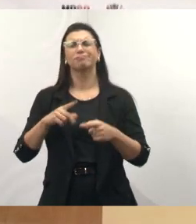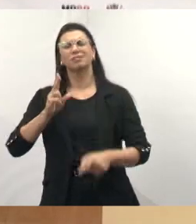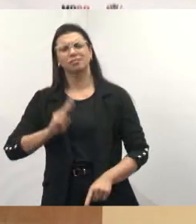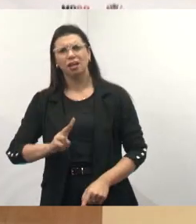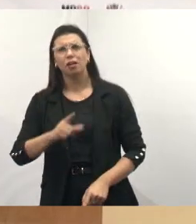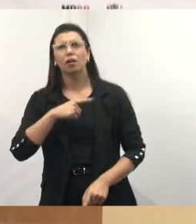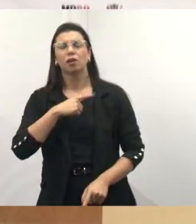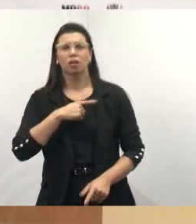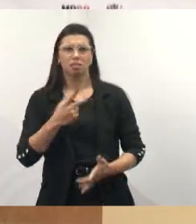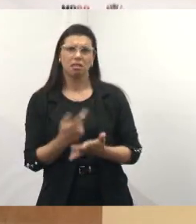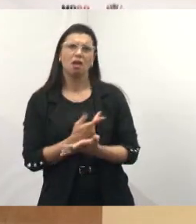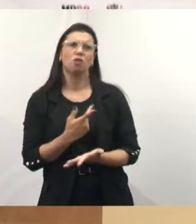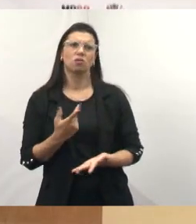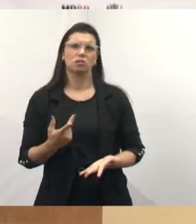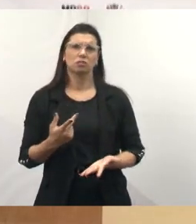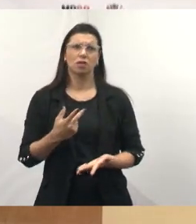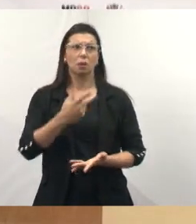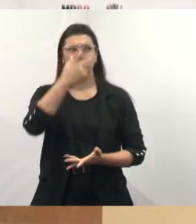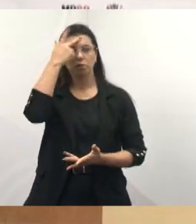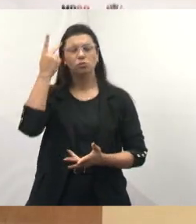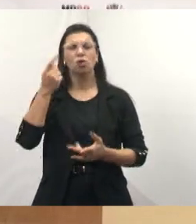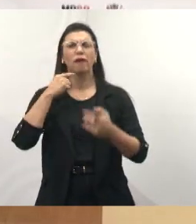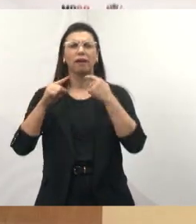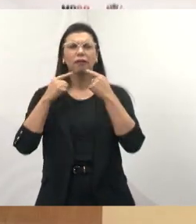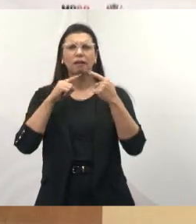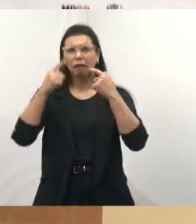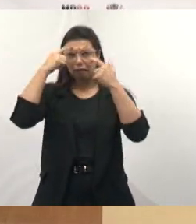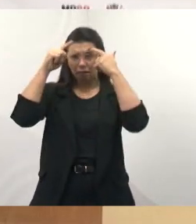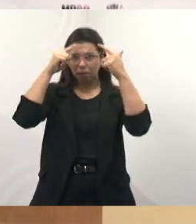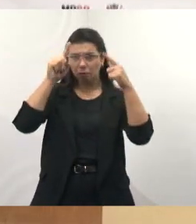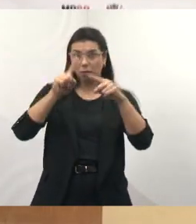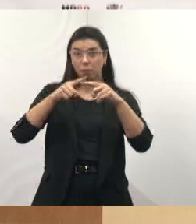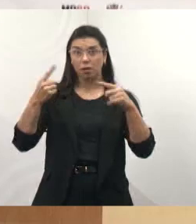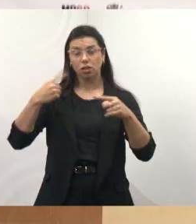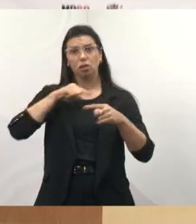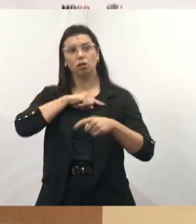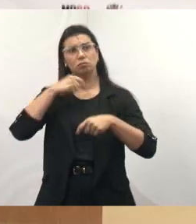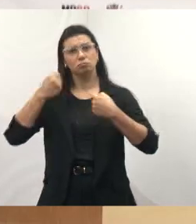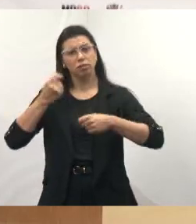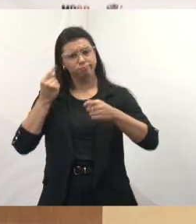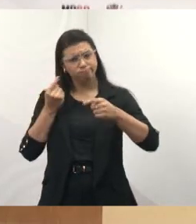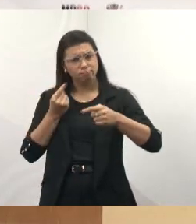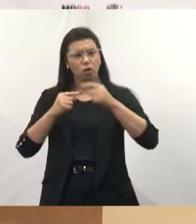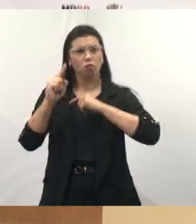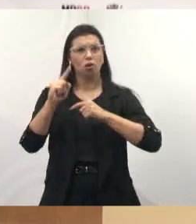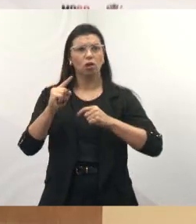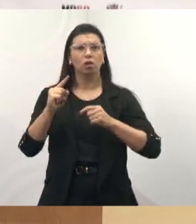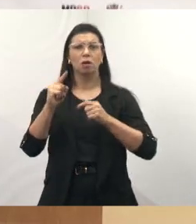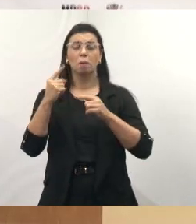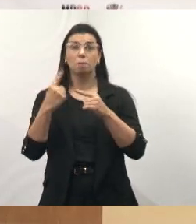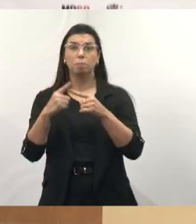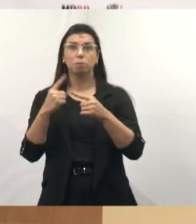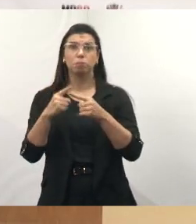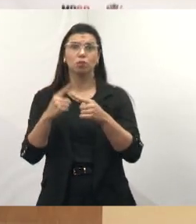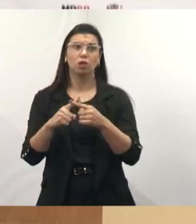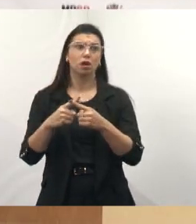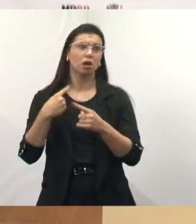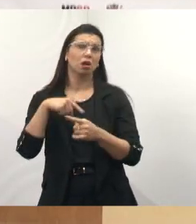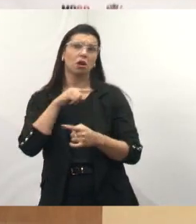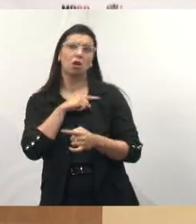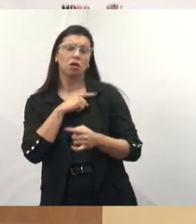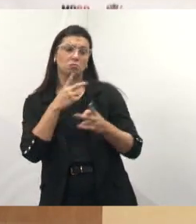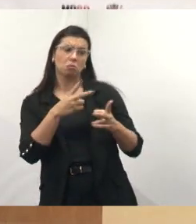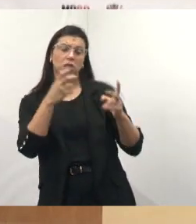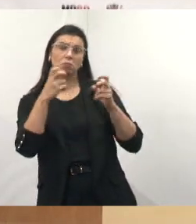reclamando de alguma coisa. Sempre nós vamos precisar evoluir cada vez mais para conter todas essas